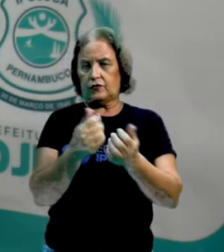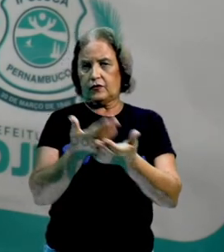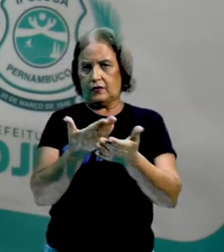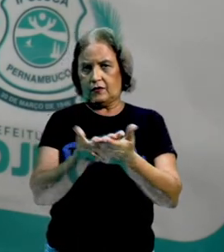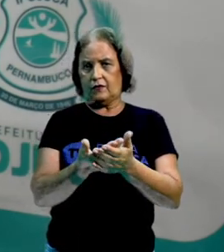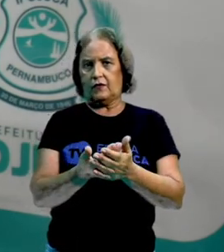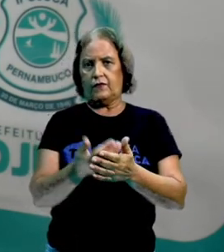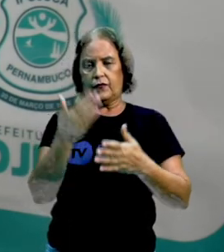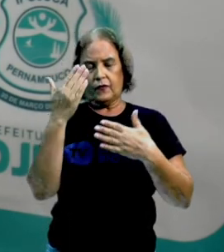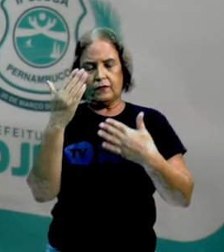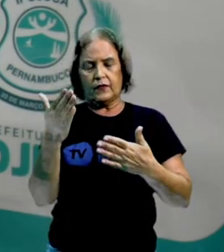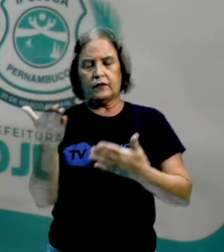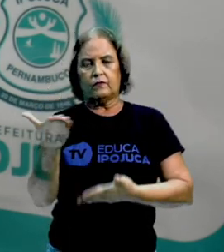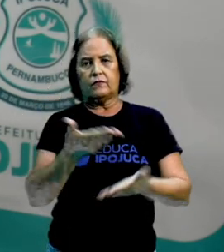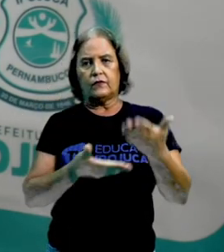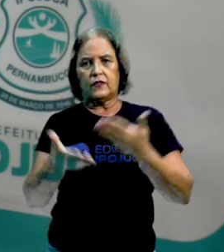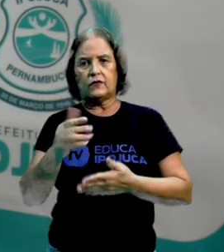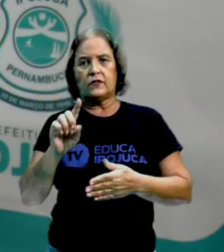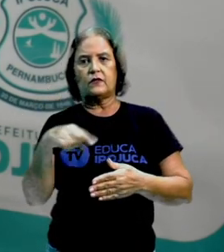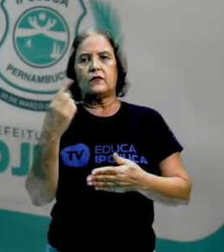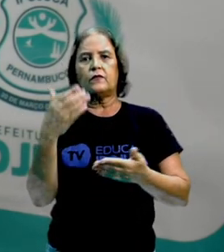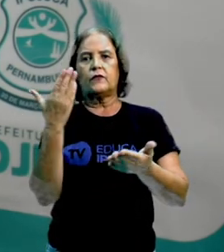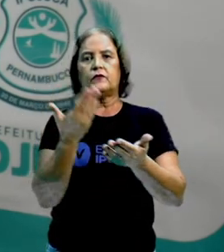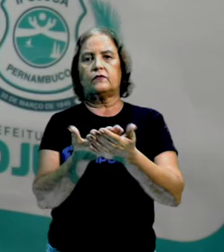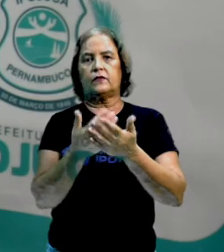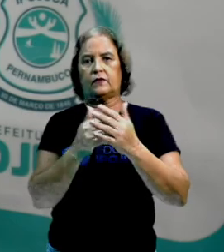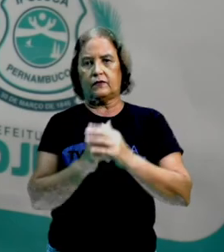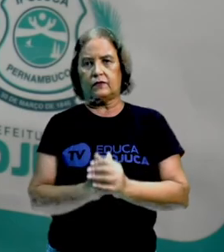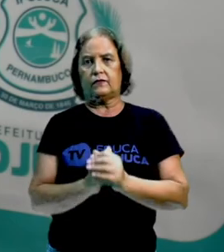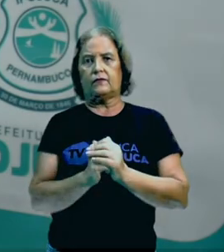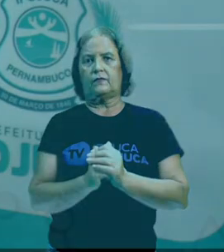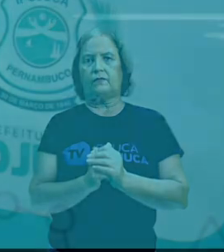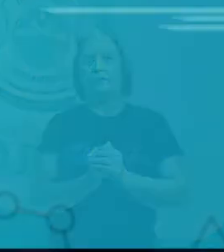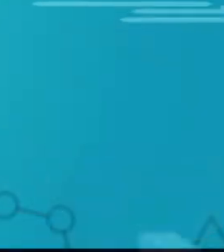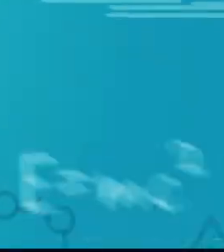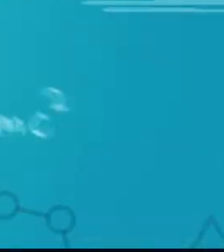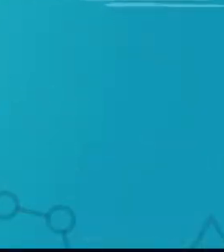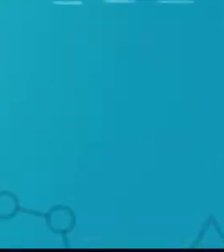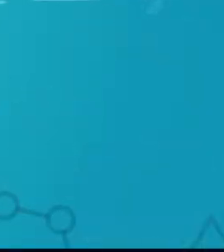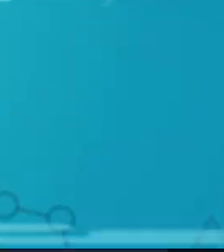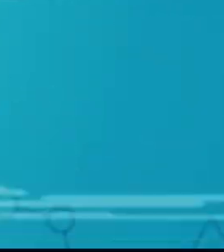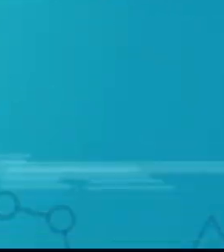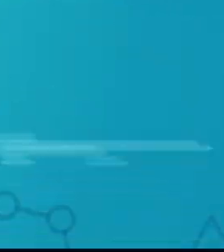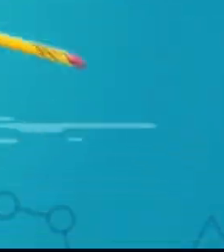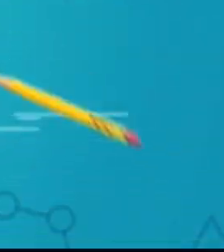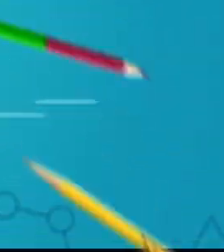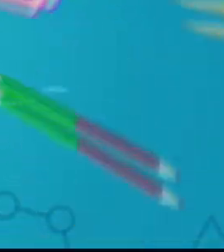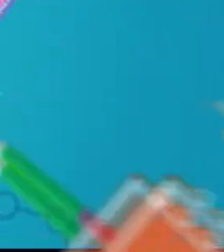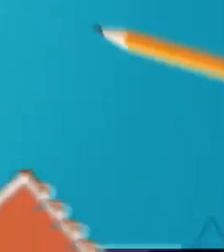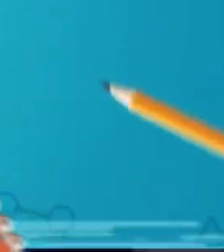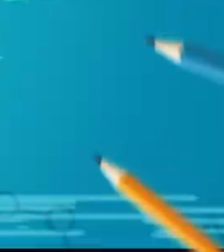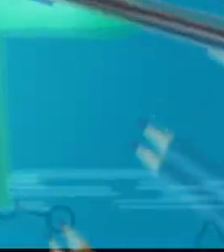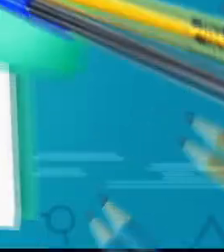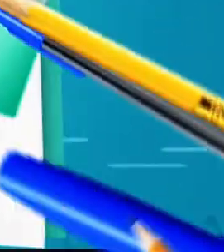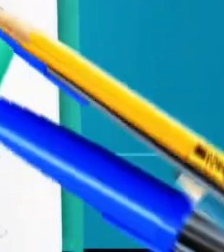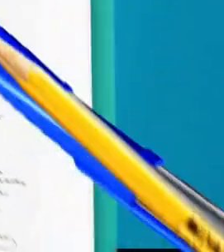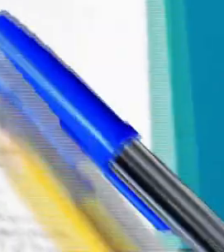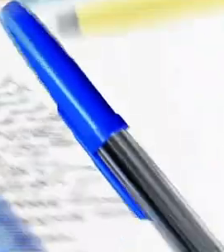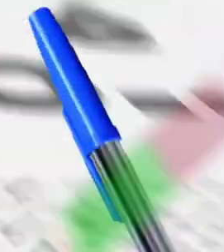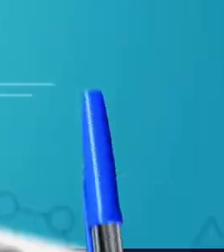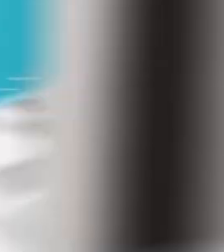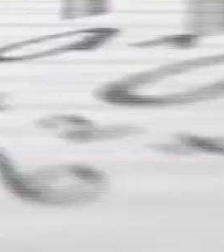Grata por sua participação e até a próxima aula.